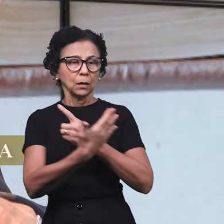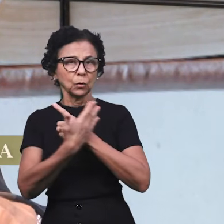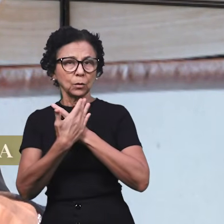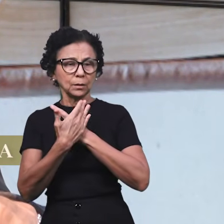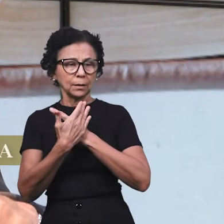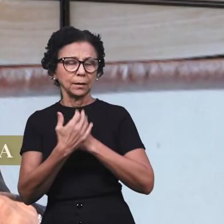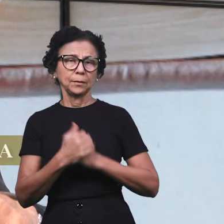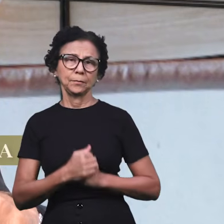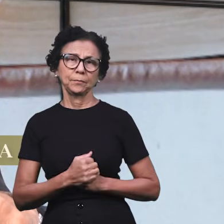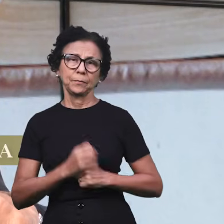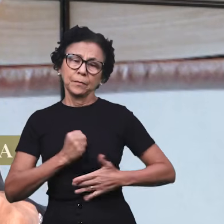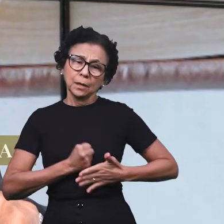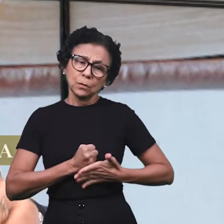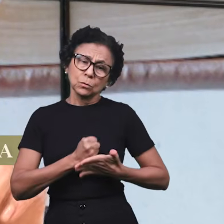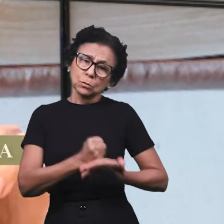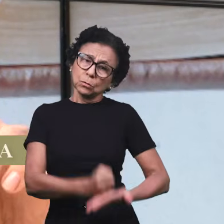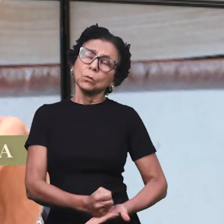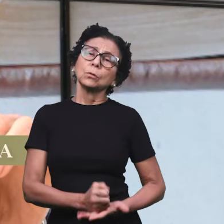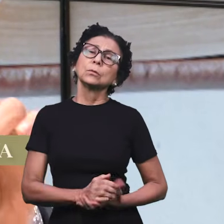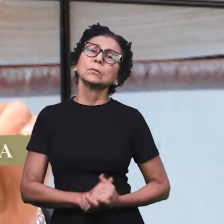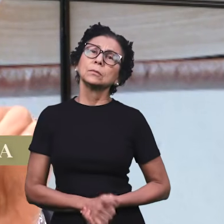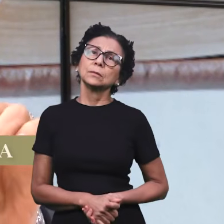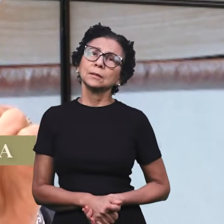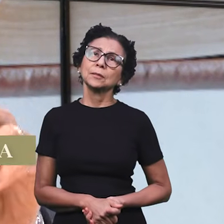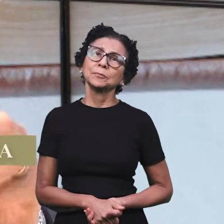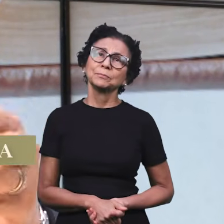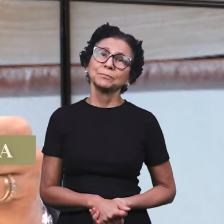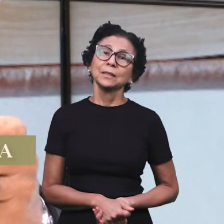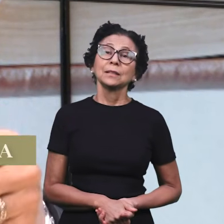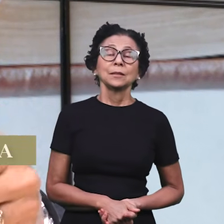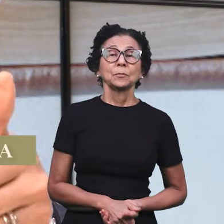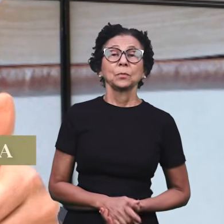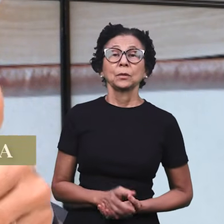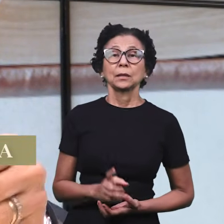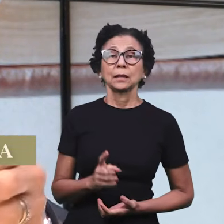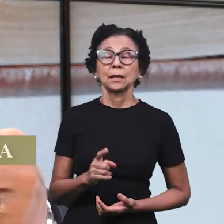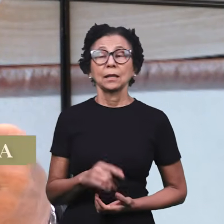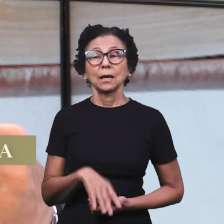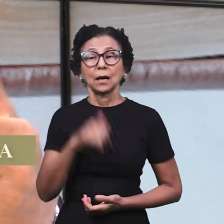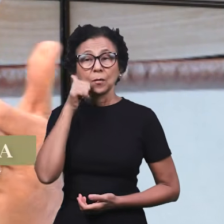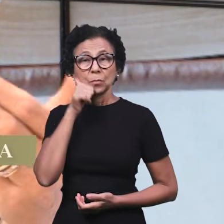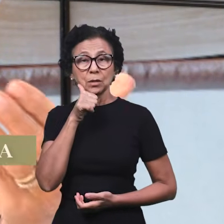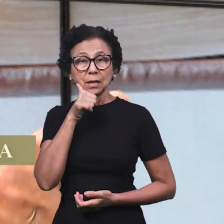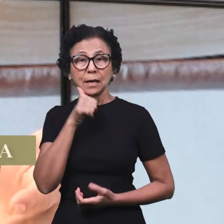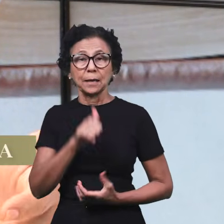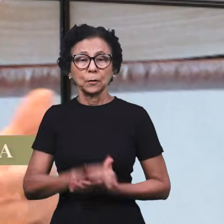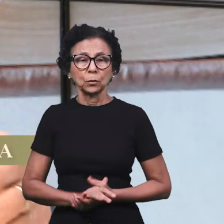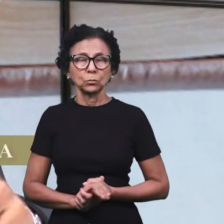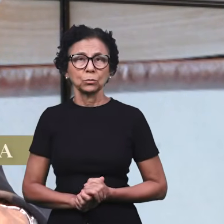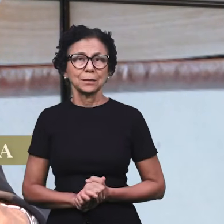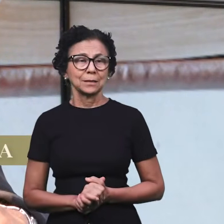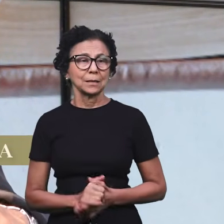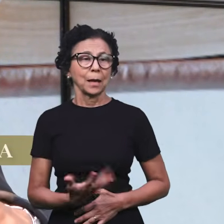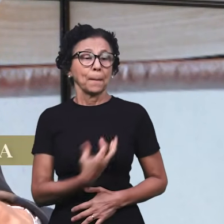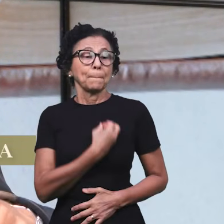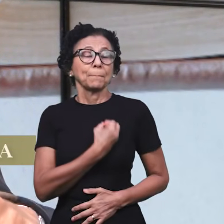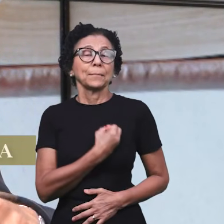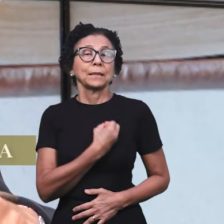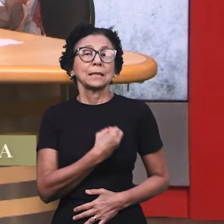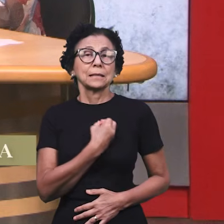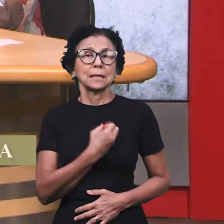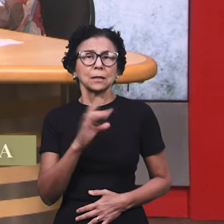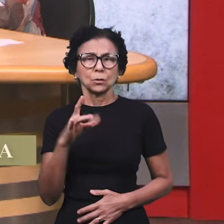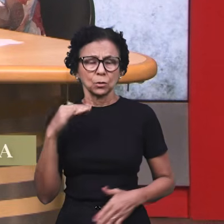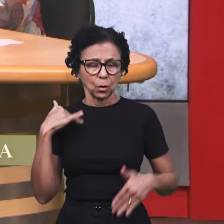presença. Muitas vezes a nossa presença não é presença corporal, é a nossa atenção. É